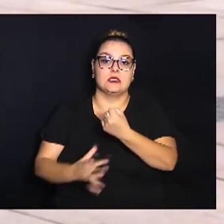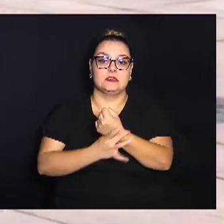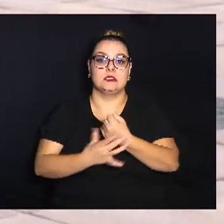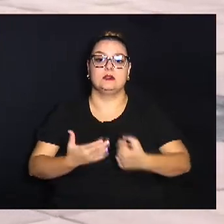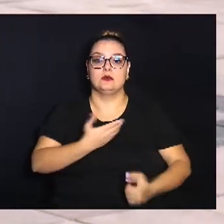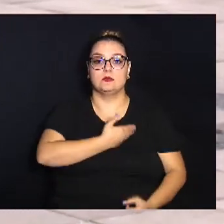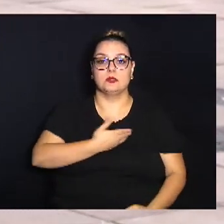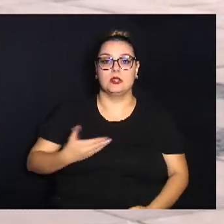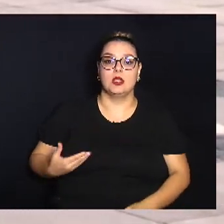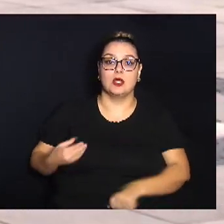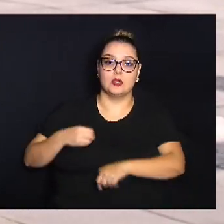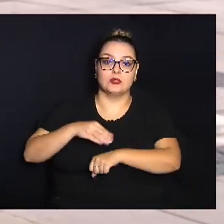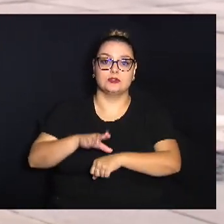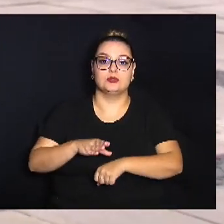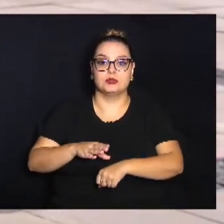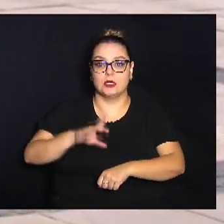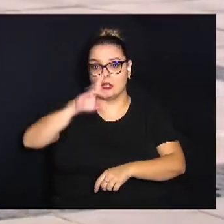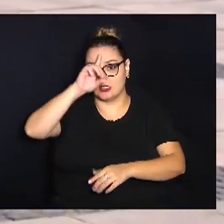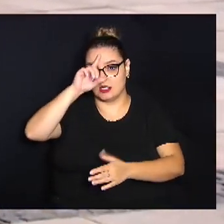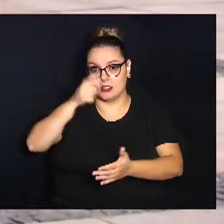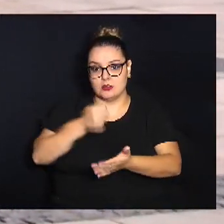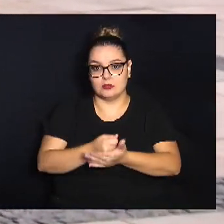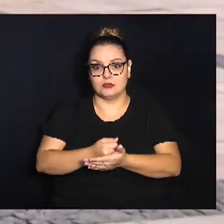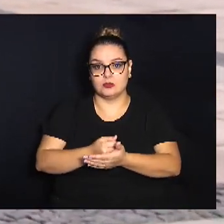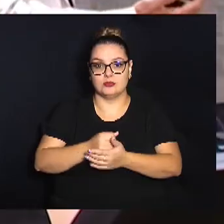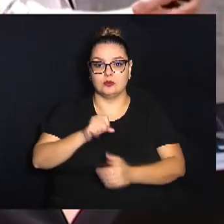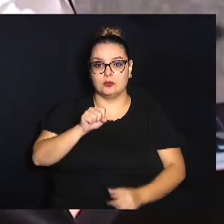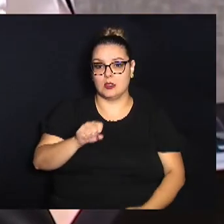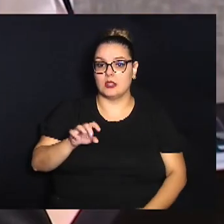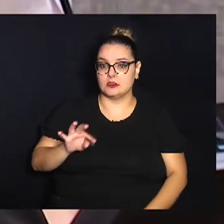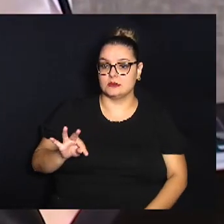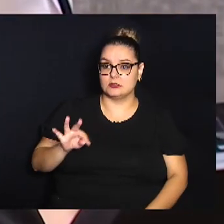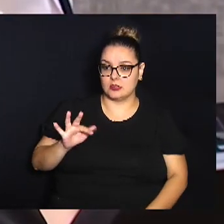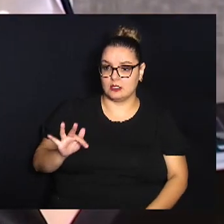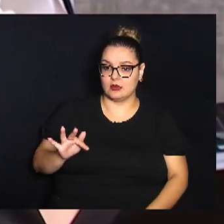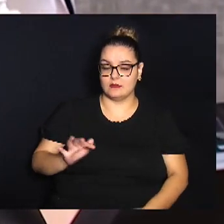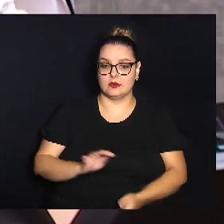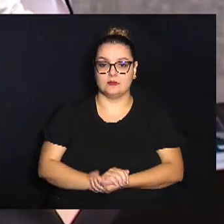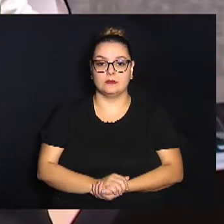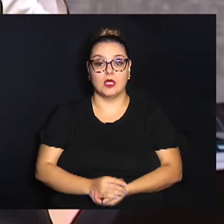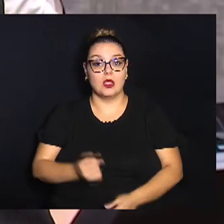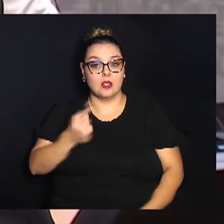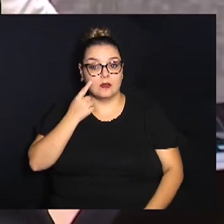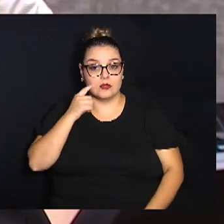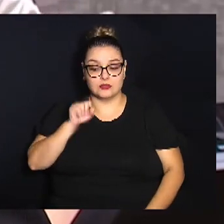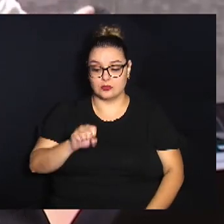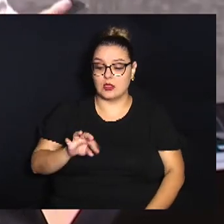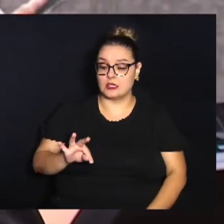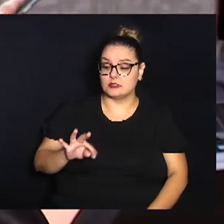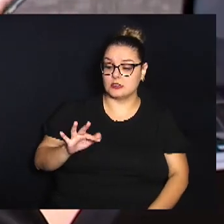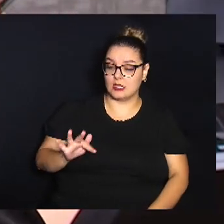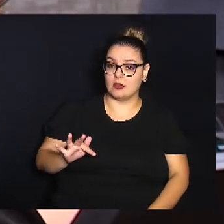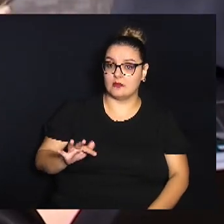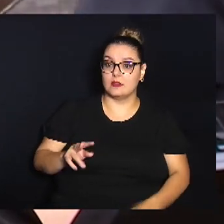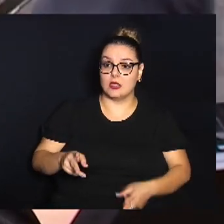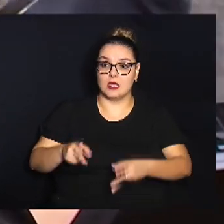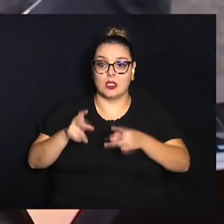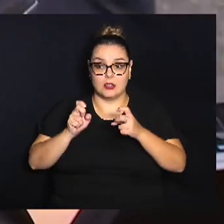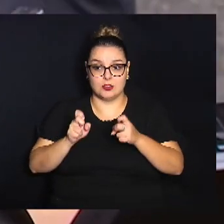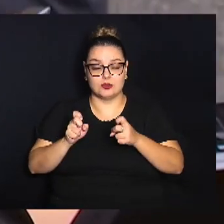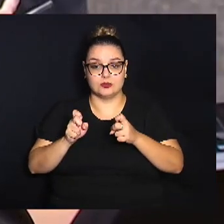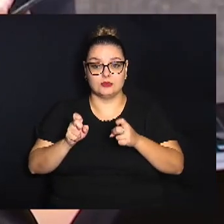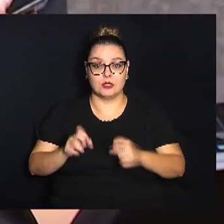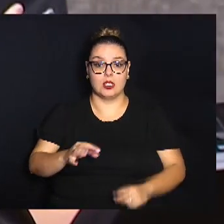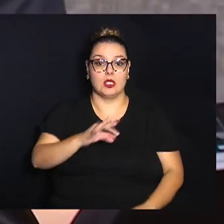A indicação segue a determinação do Supremo Tribunal Federal. Veja, o Supremo Tribunal Federal reconheceu que a